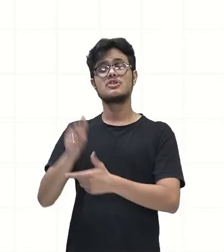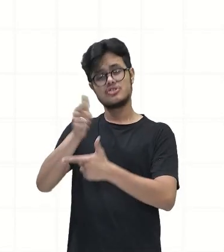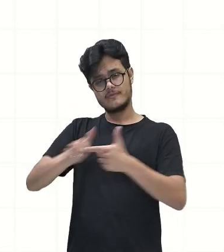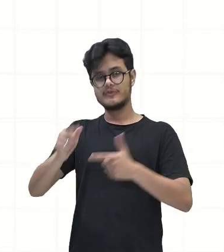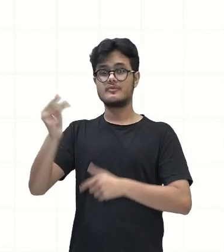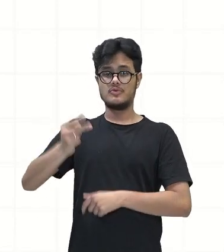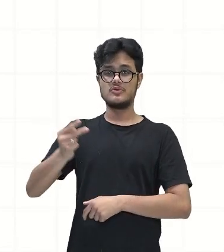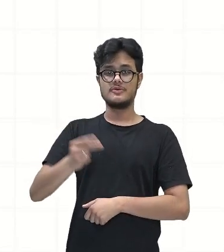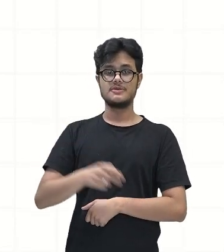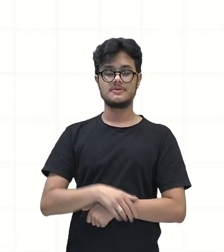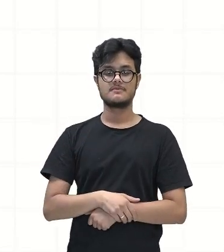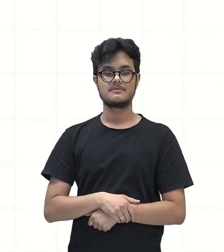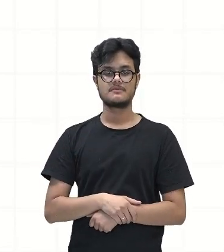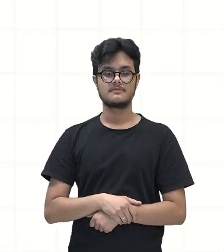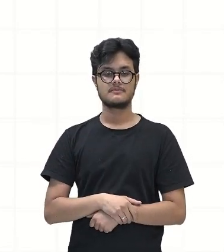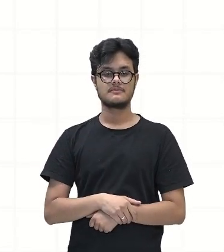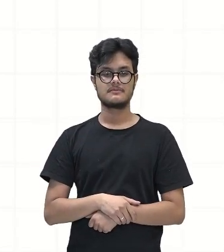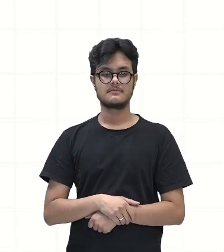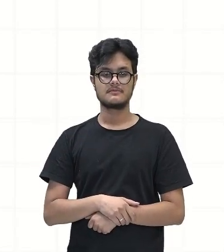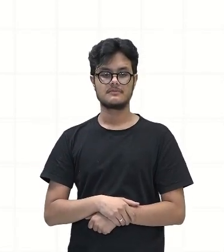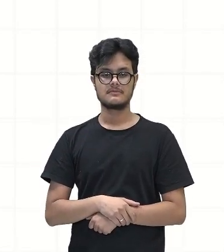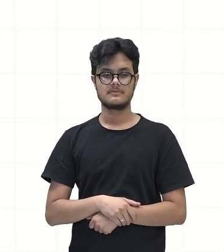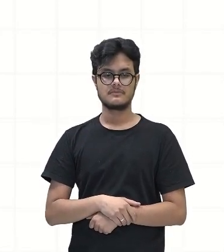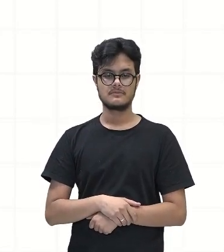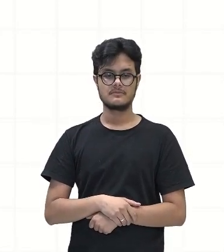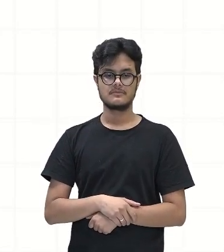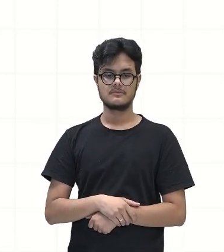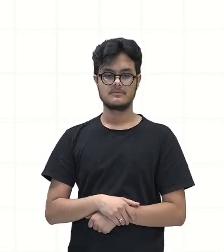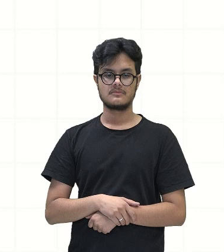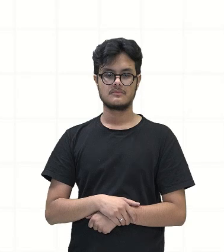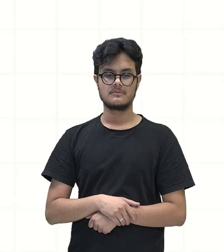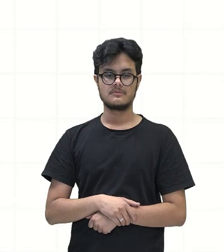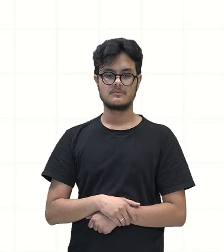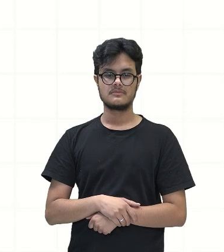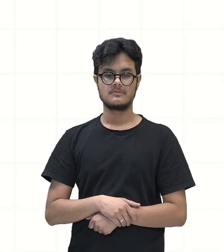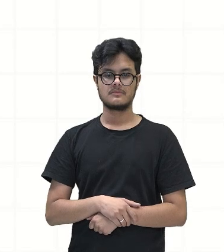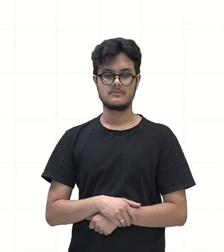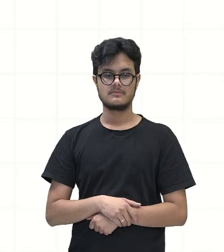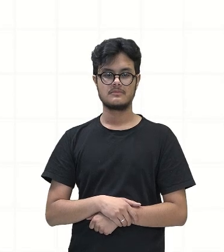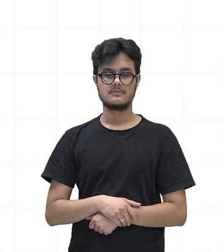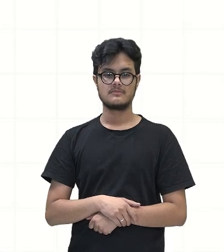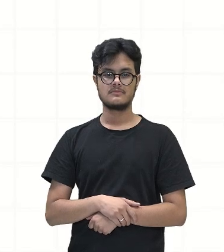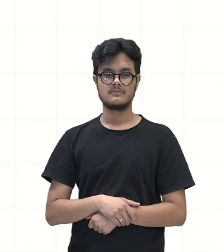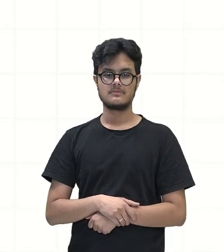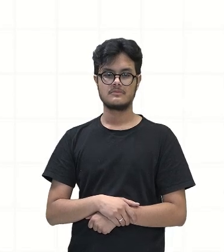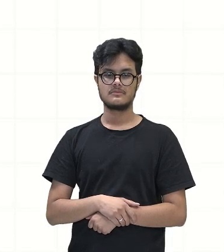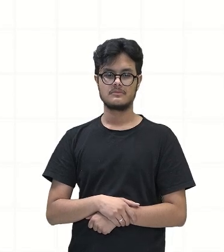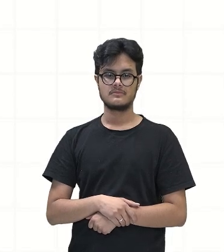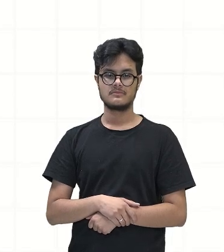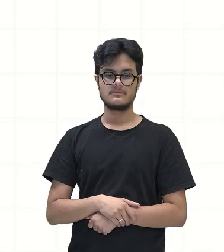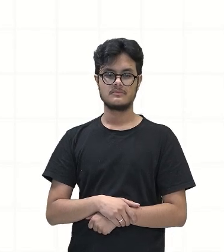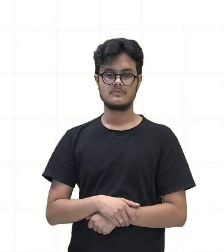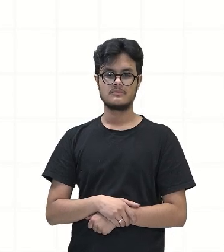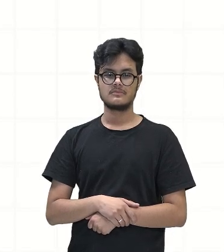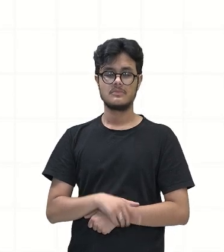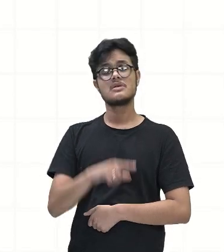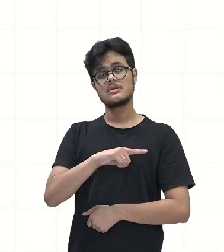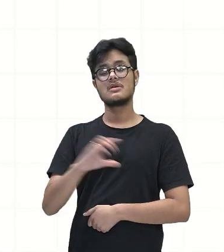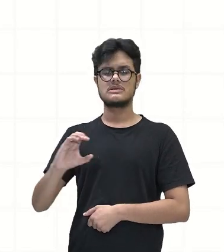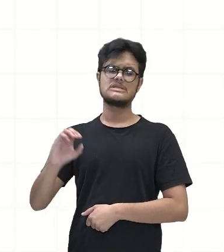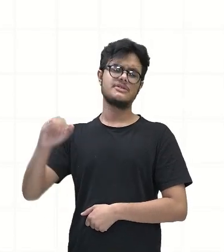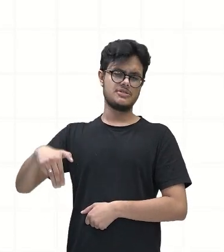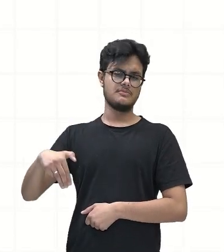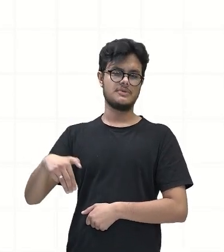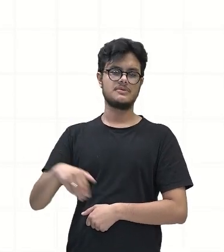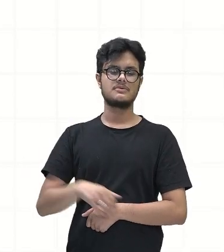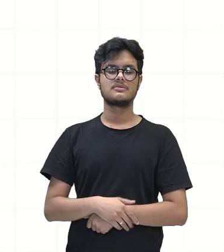A única coisa que você vai substituir é a medida do L. E finaliza colocando a unidade de medida.